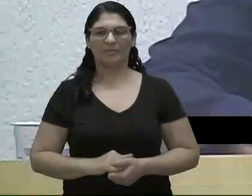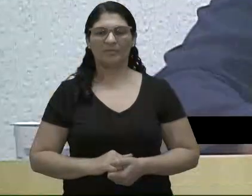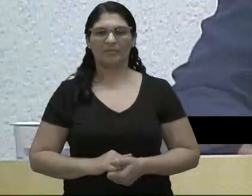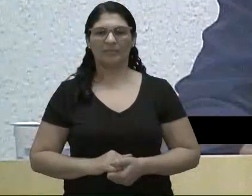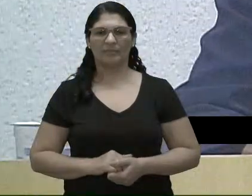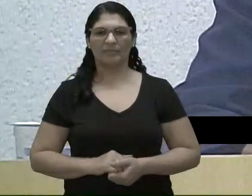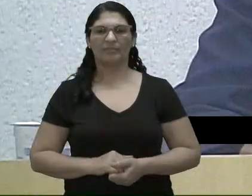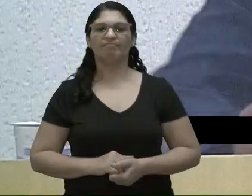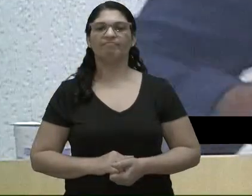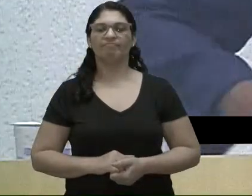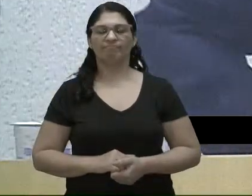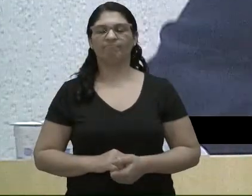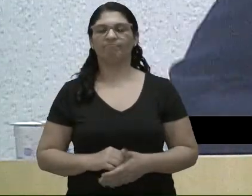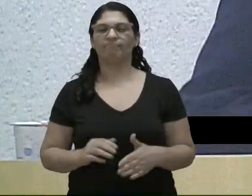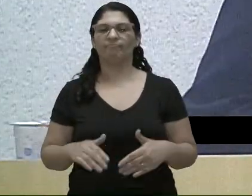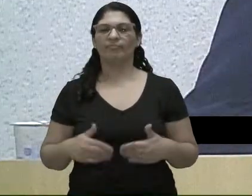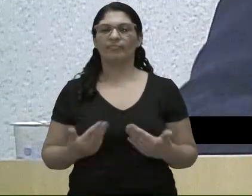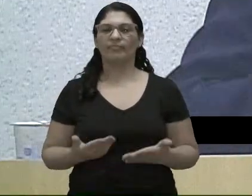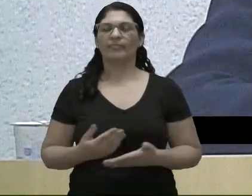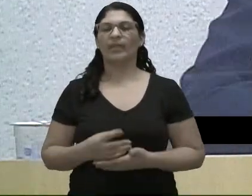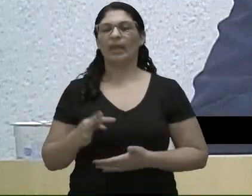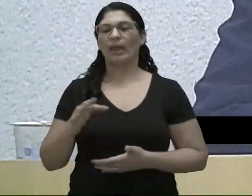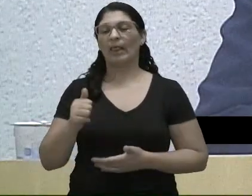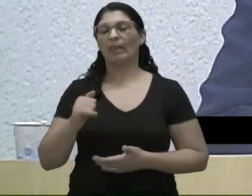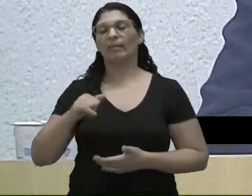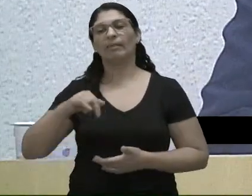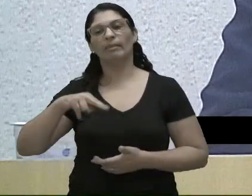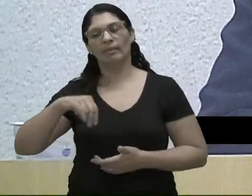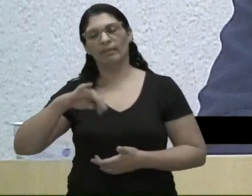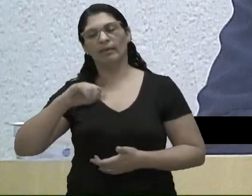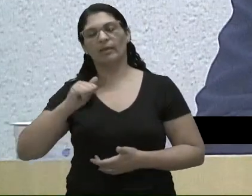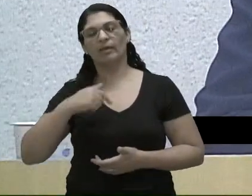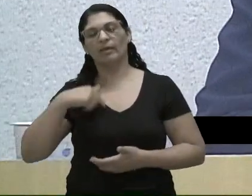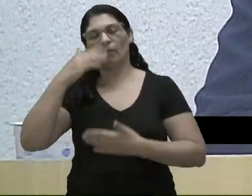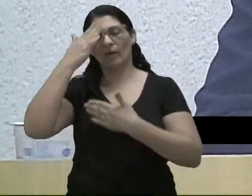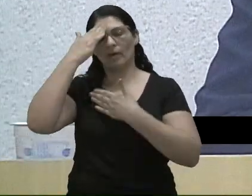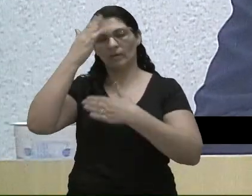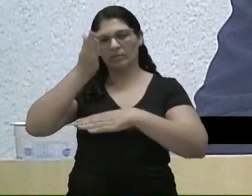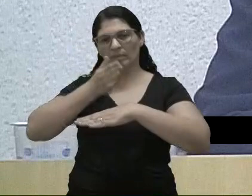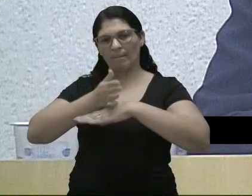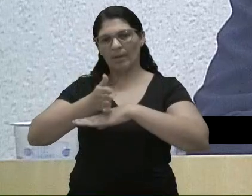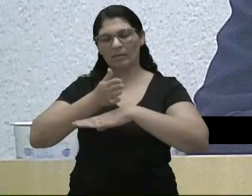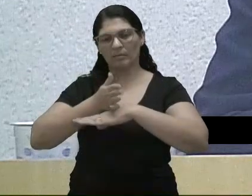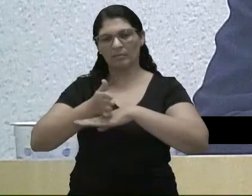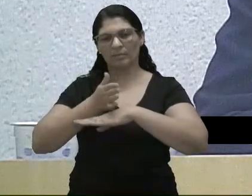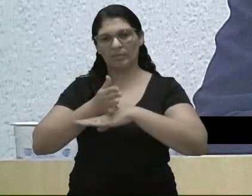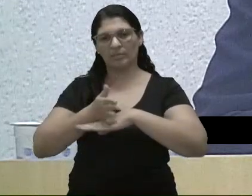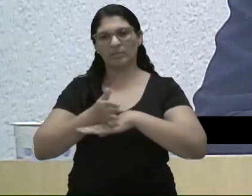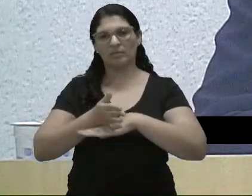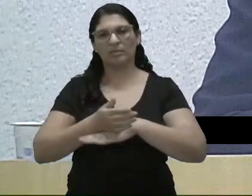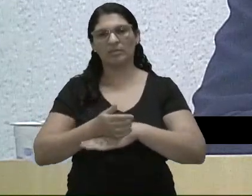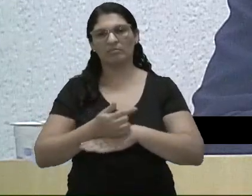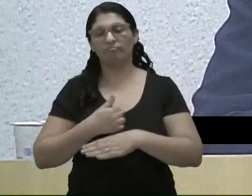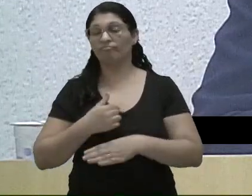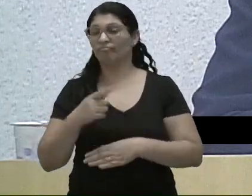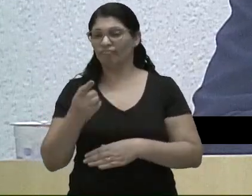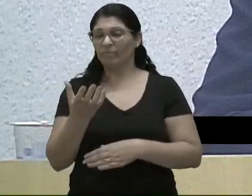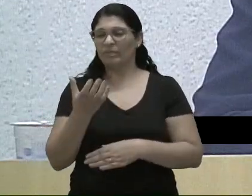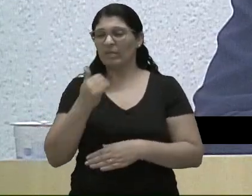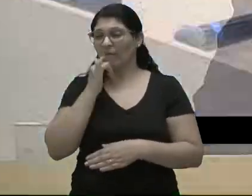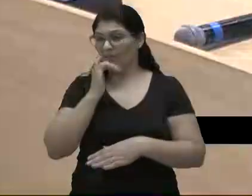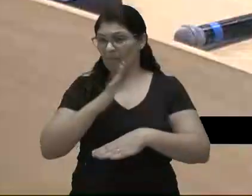Então, de forma satisfatória, Tânia, eu agradeço a sua participação. Gostaria de falar mais alguma coisa?